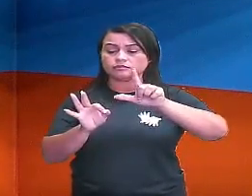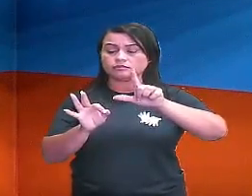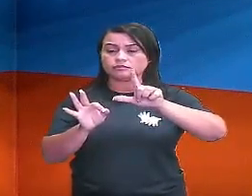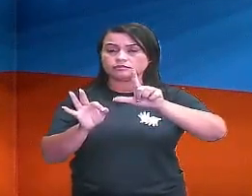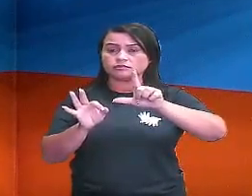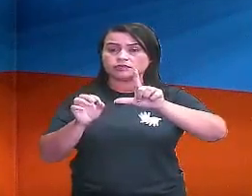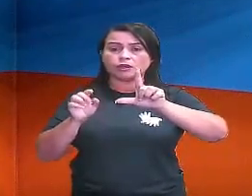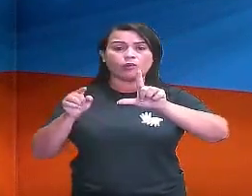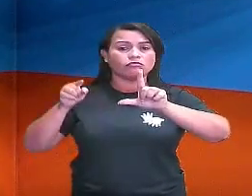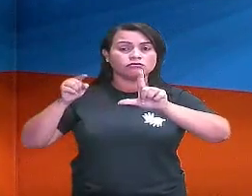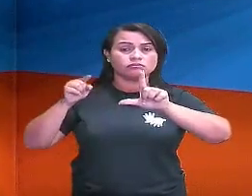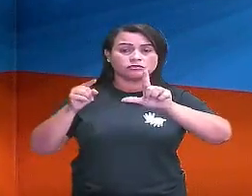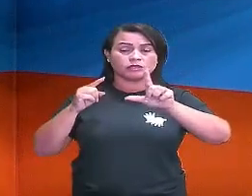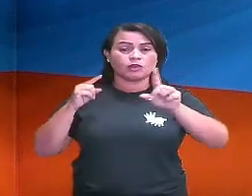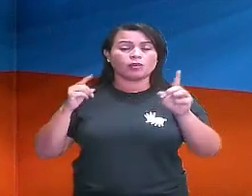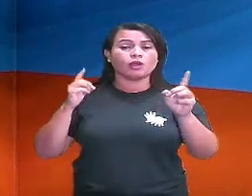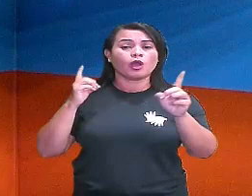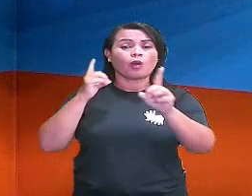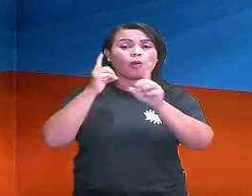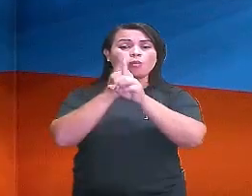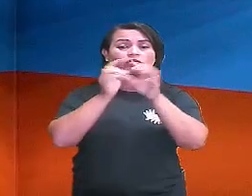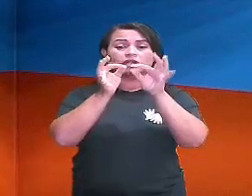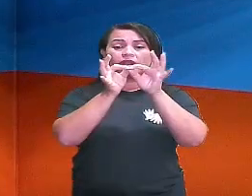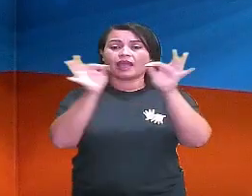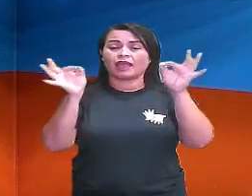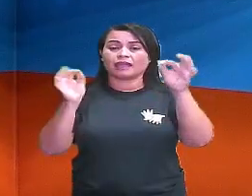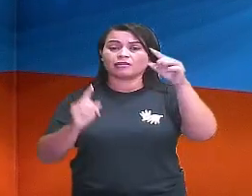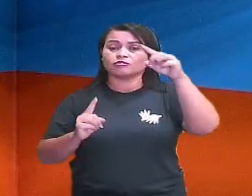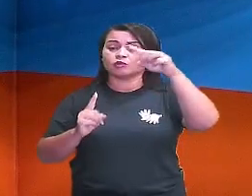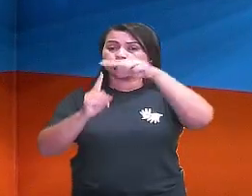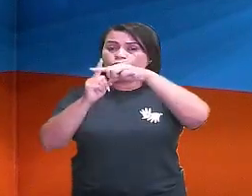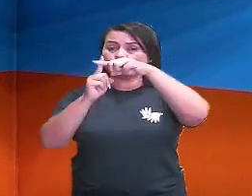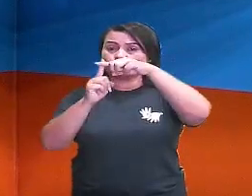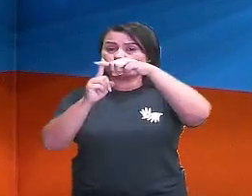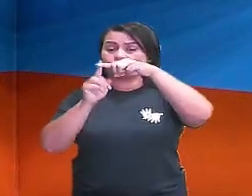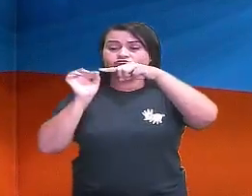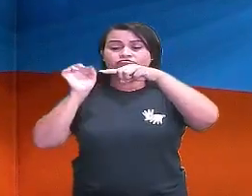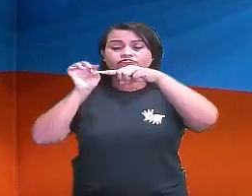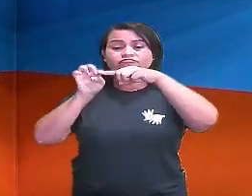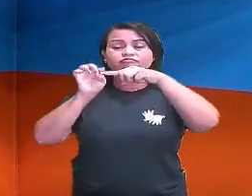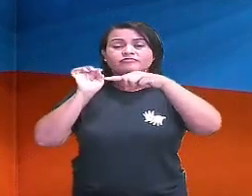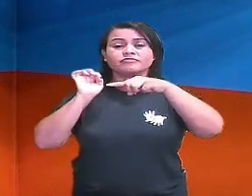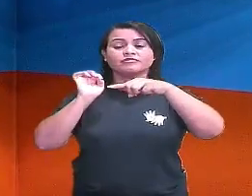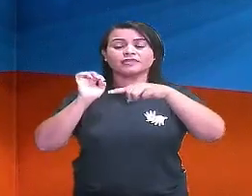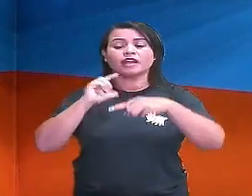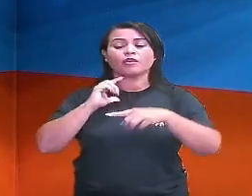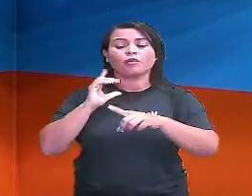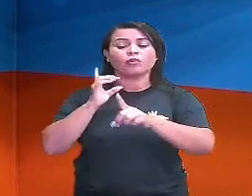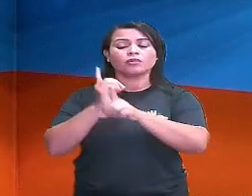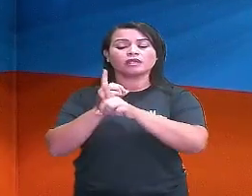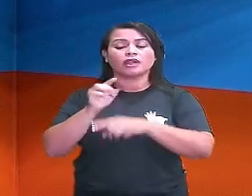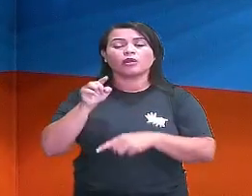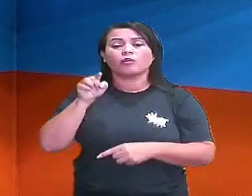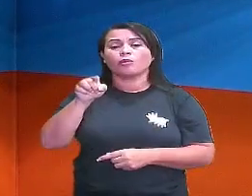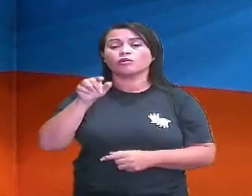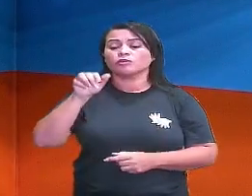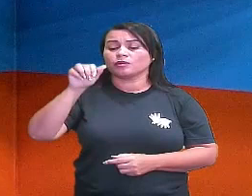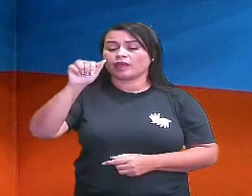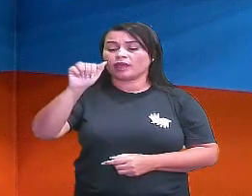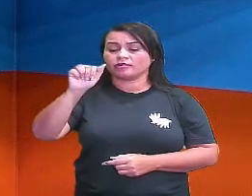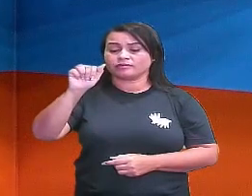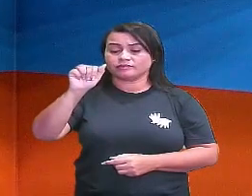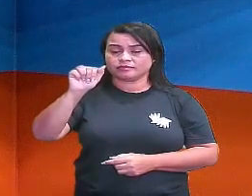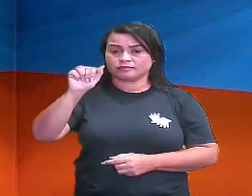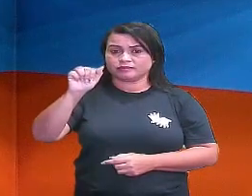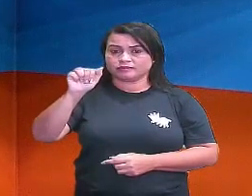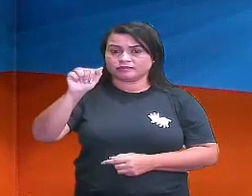encontro elas num determinado ponto, como ocorreu aqui com essa bolinha verde, eu estou encontrando o ponto A, que